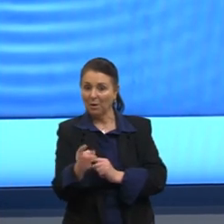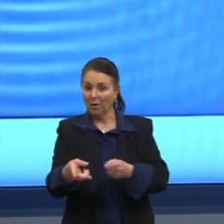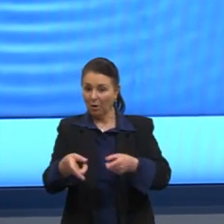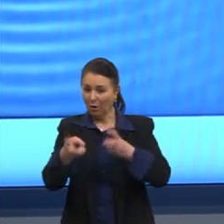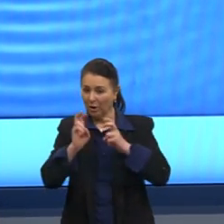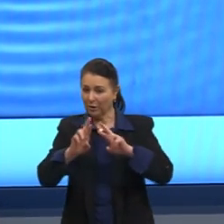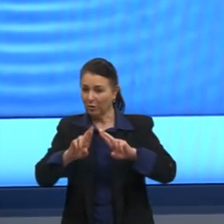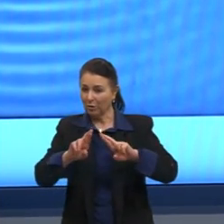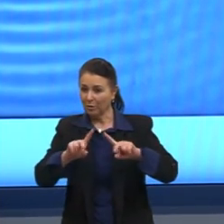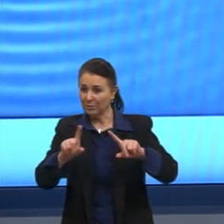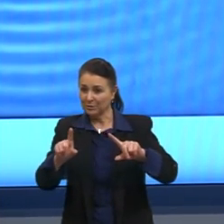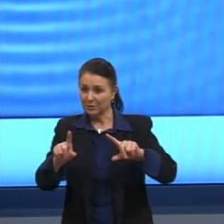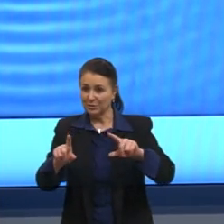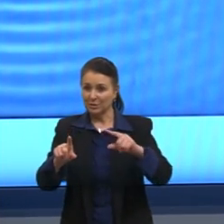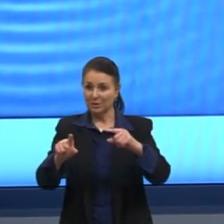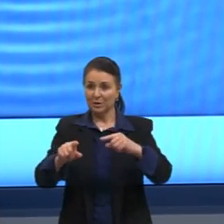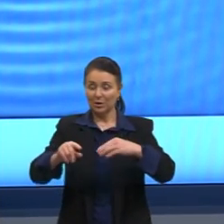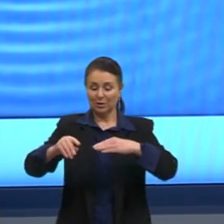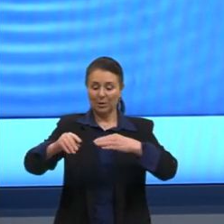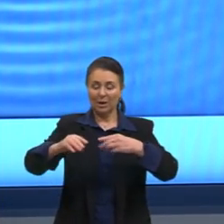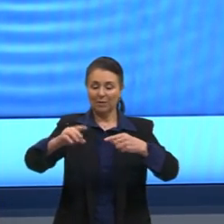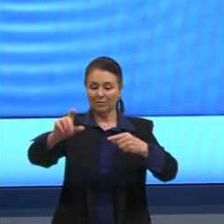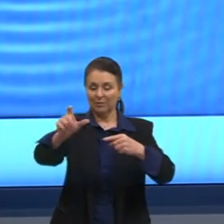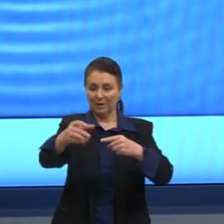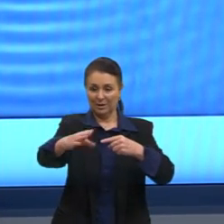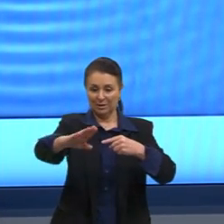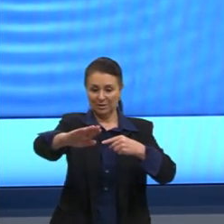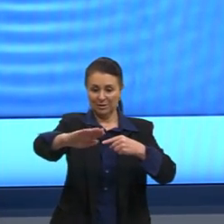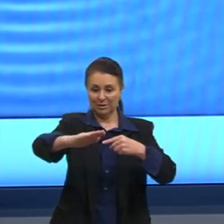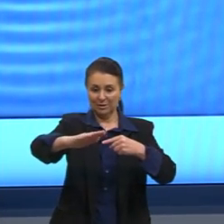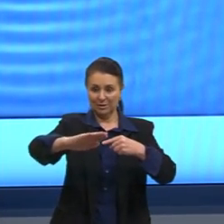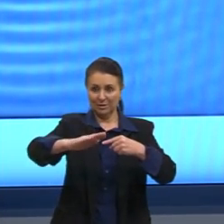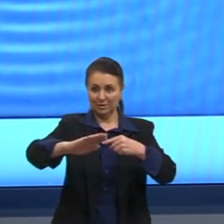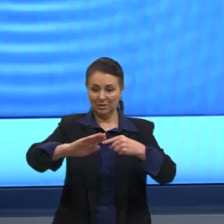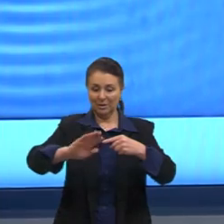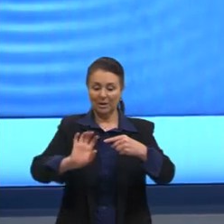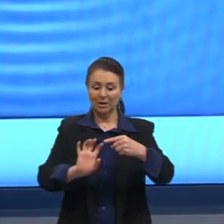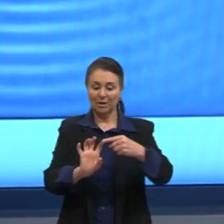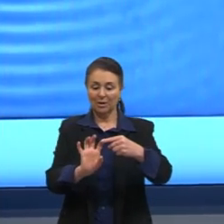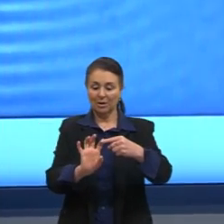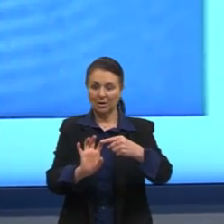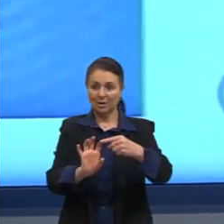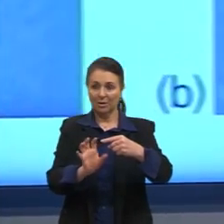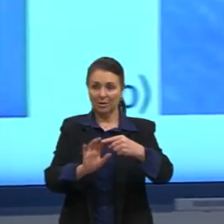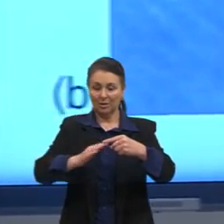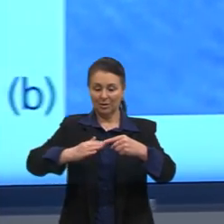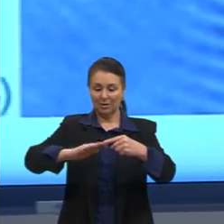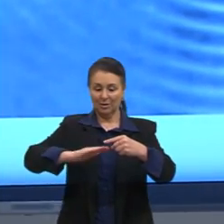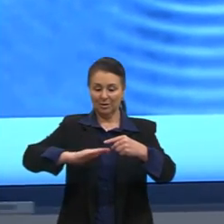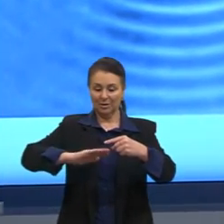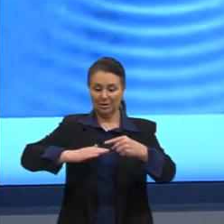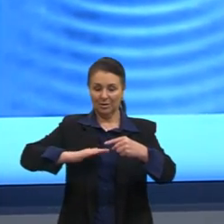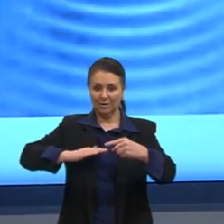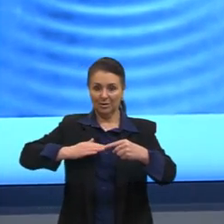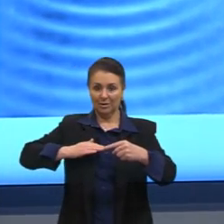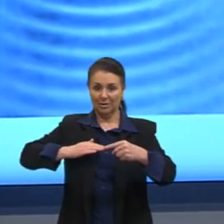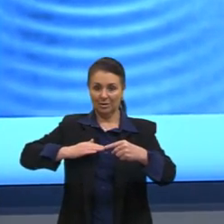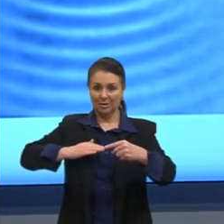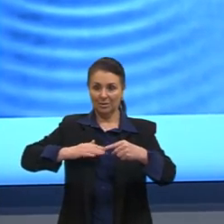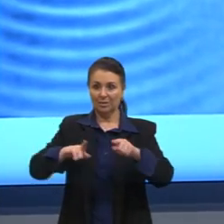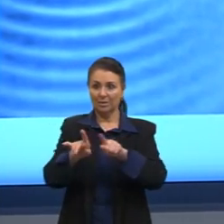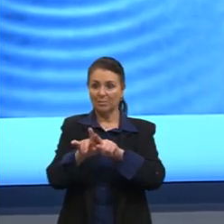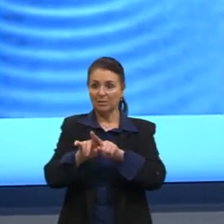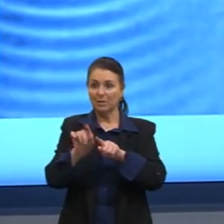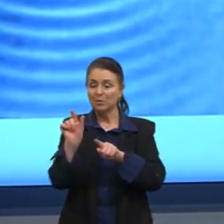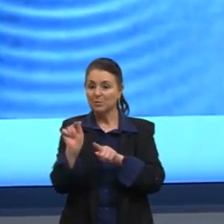E ela já começa a ter um formato mais circular. E na última, mesma coisa, uma fenda um pouquinho menor e ó, ela